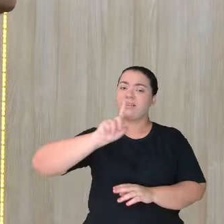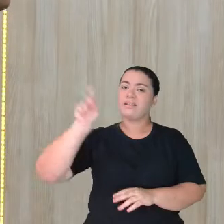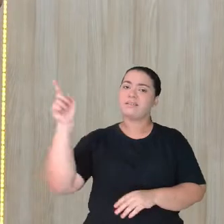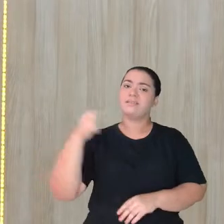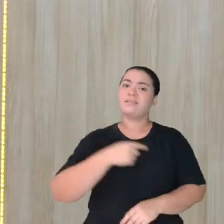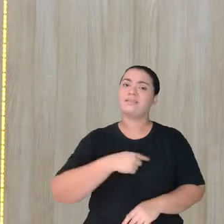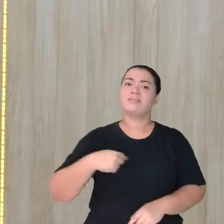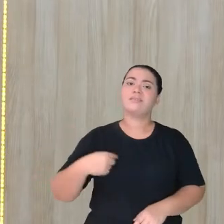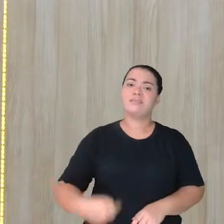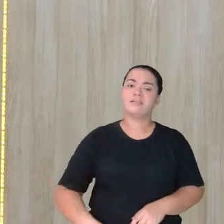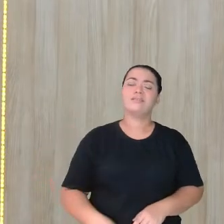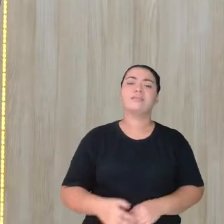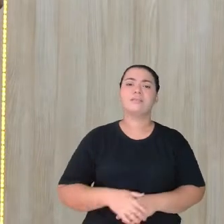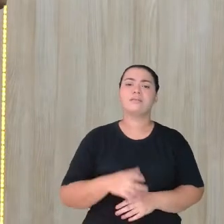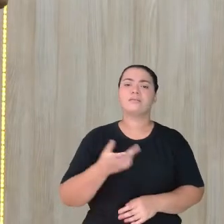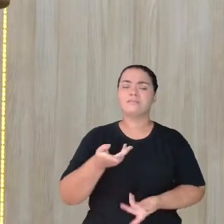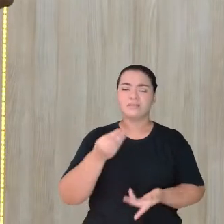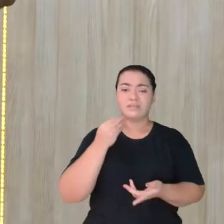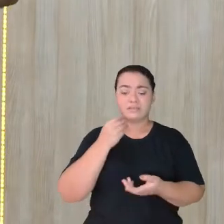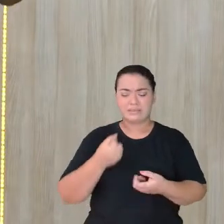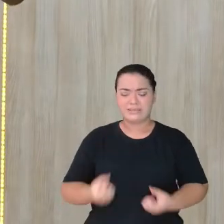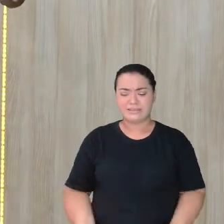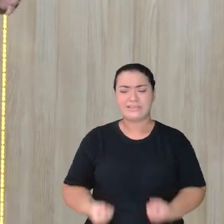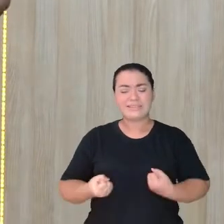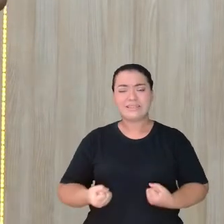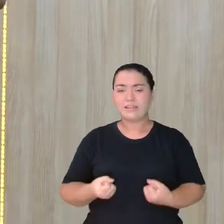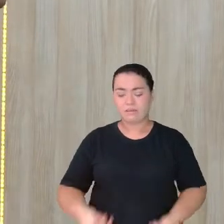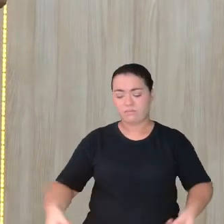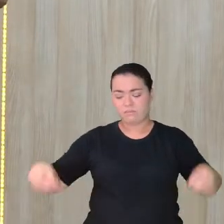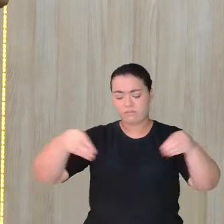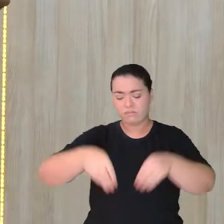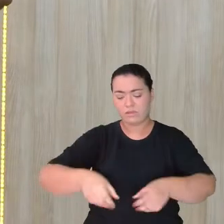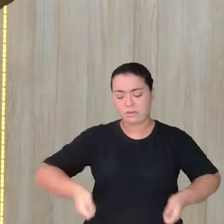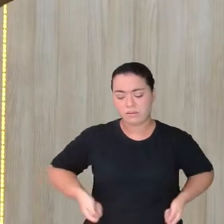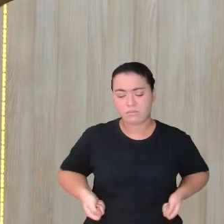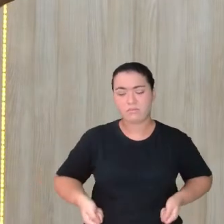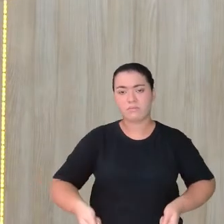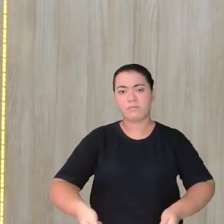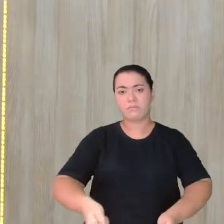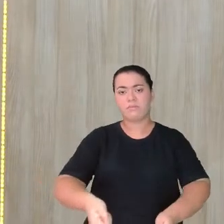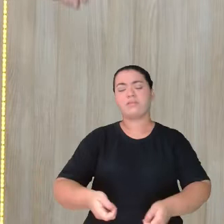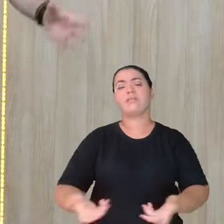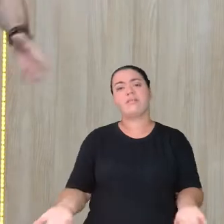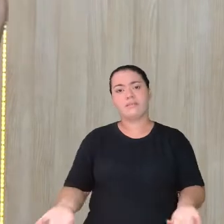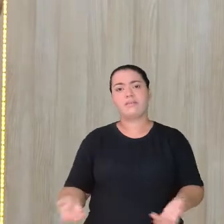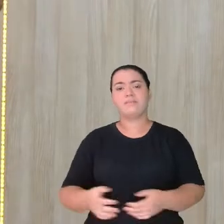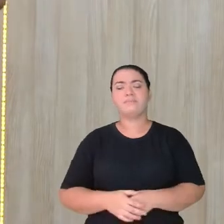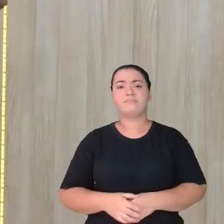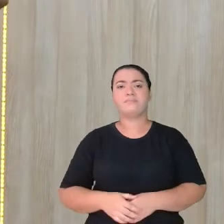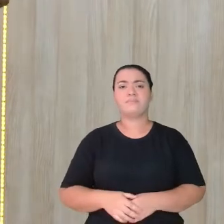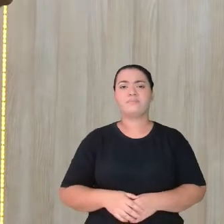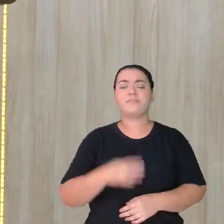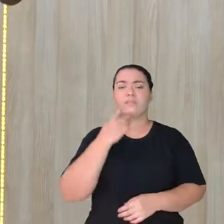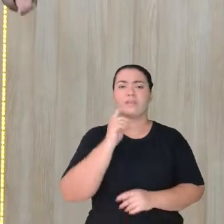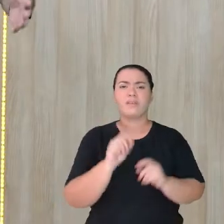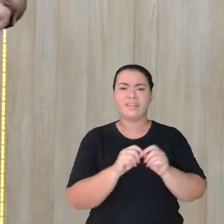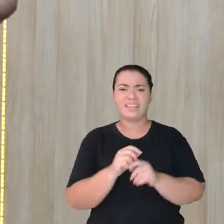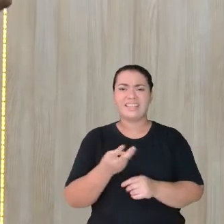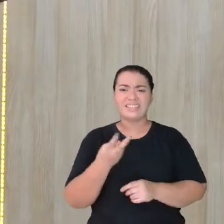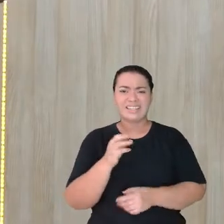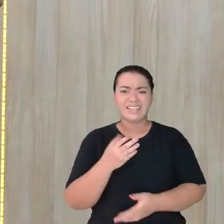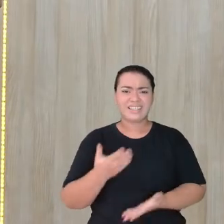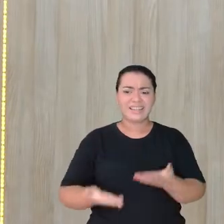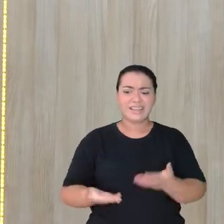tente carregar, certo? Assim, uns 30 quilos de brita ou